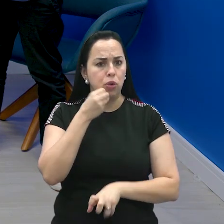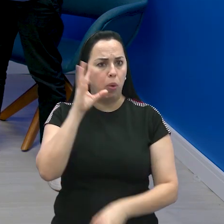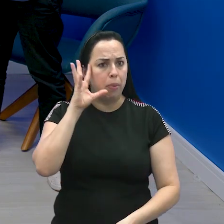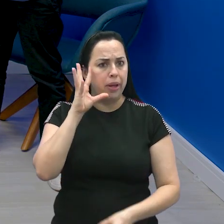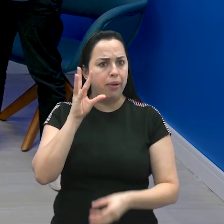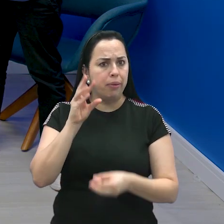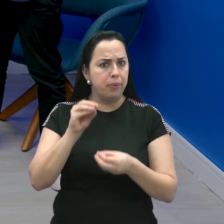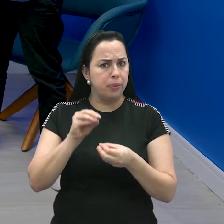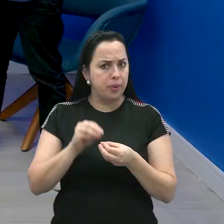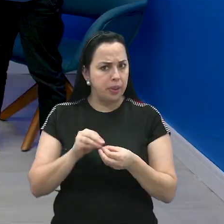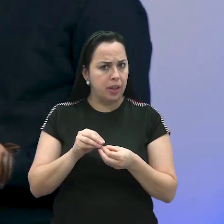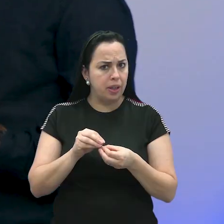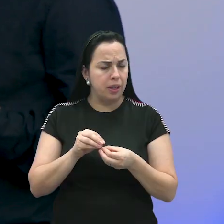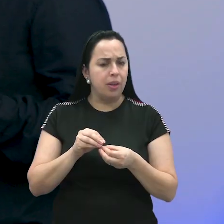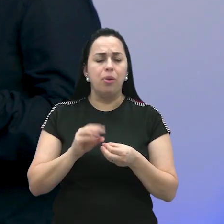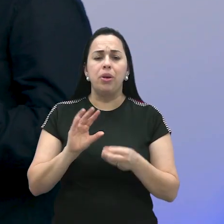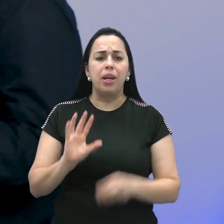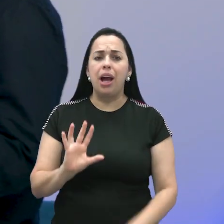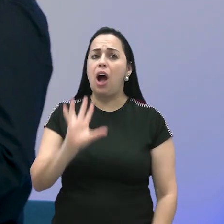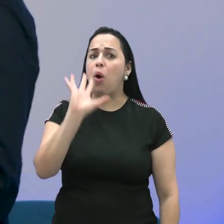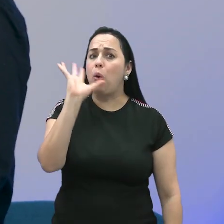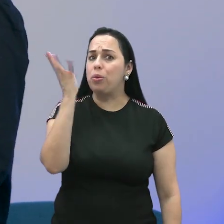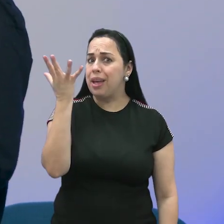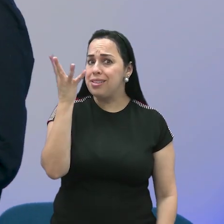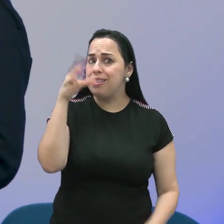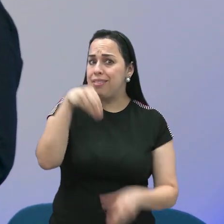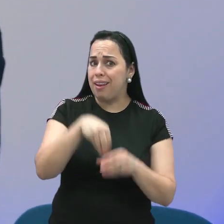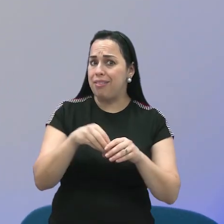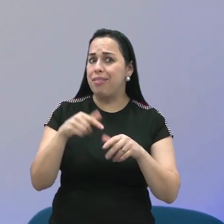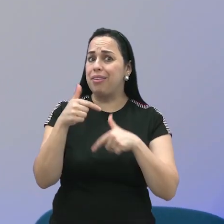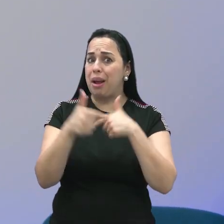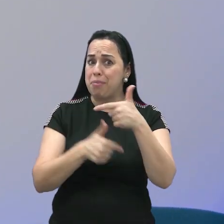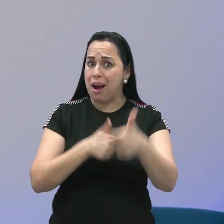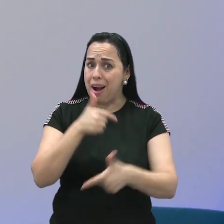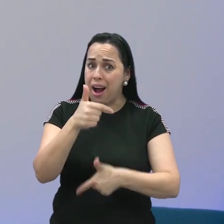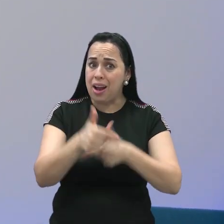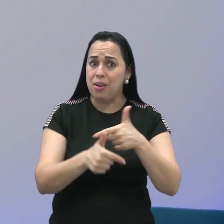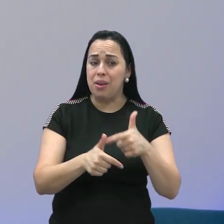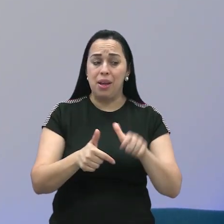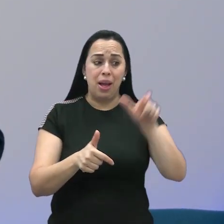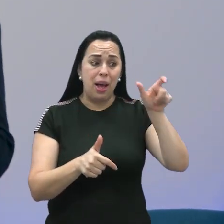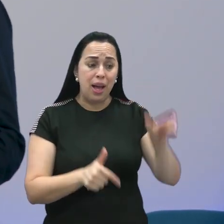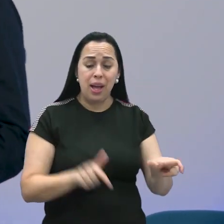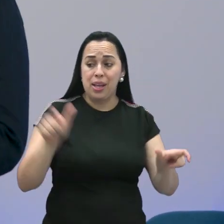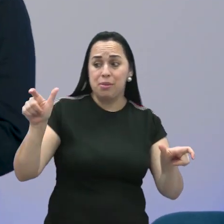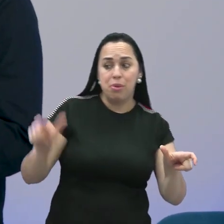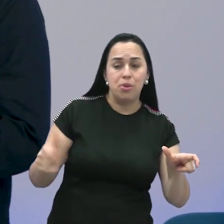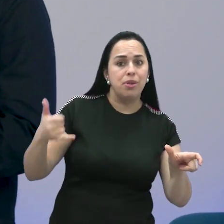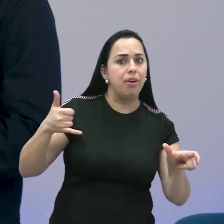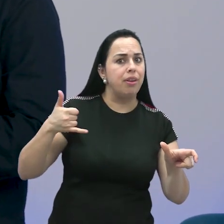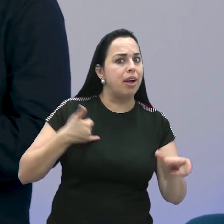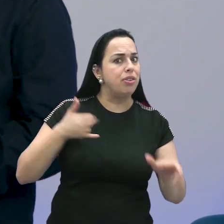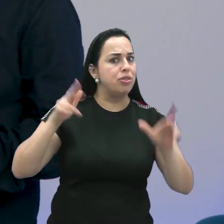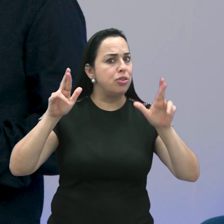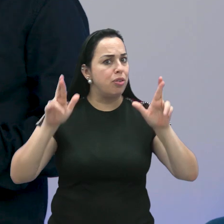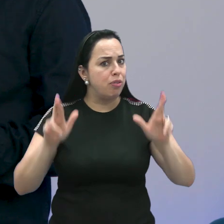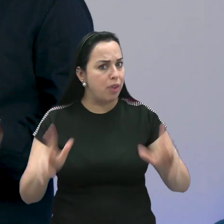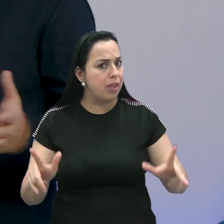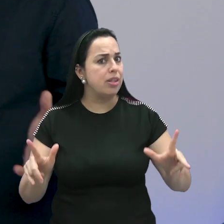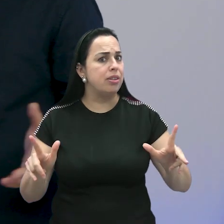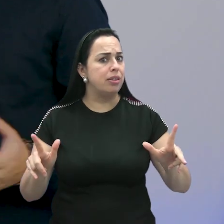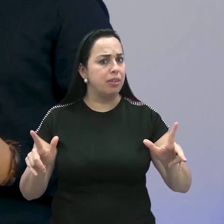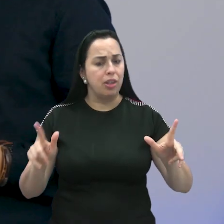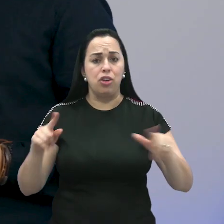para a gente entender também um pouquinho mais das dinâmicas a respeito das relações entre as pessoas no ambiente de trabalho, né? A gente fala